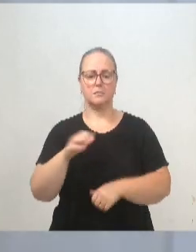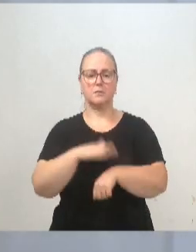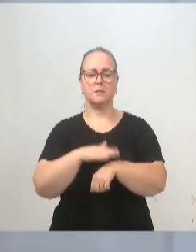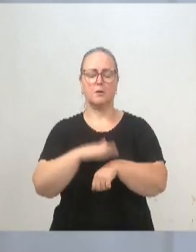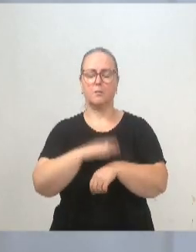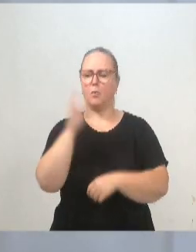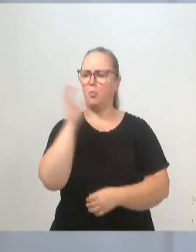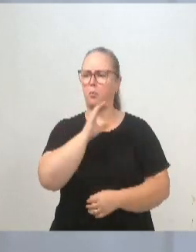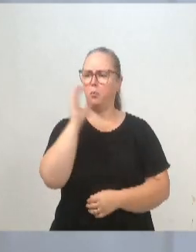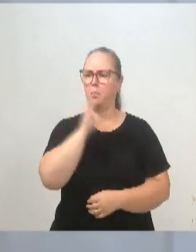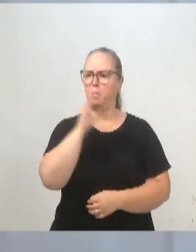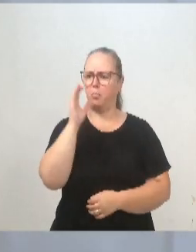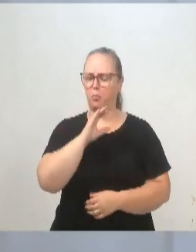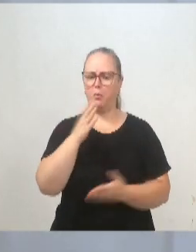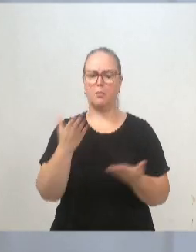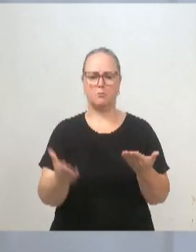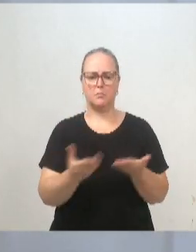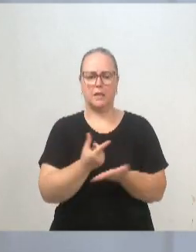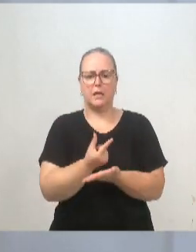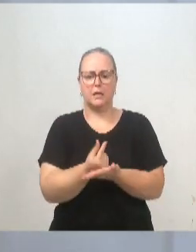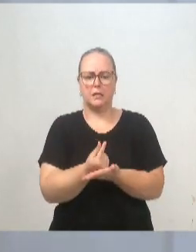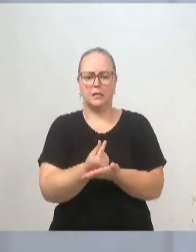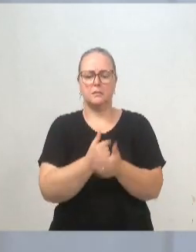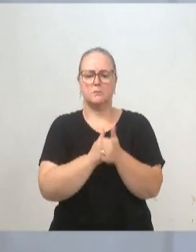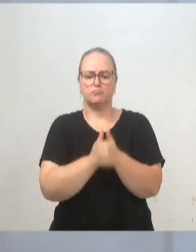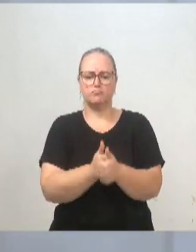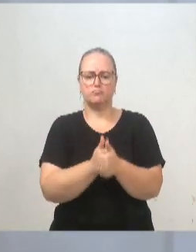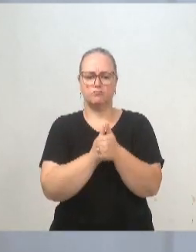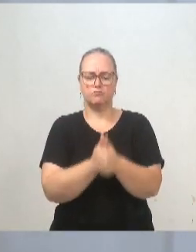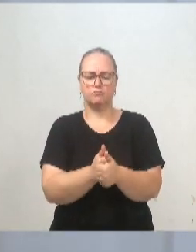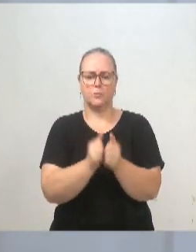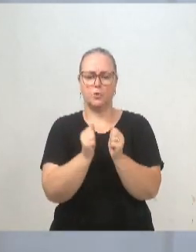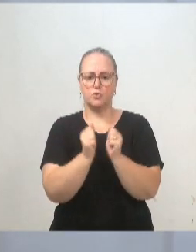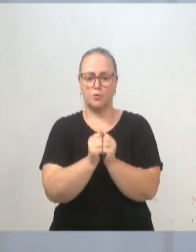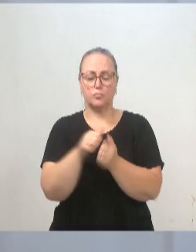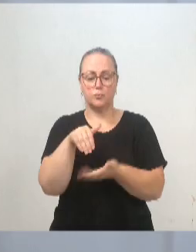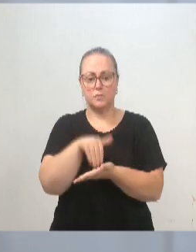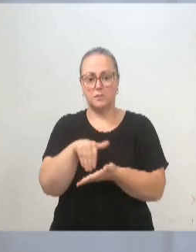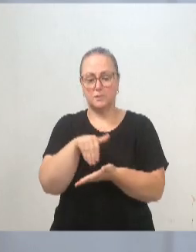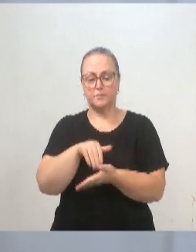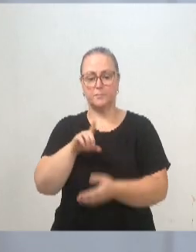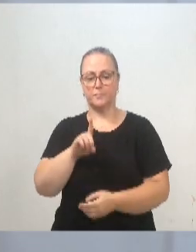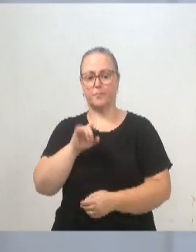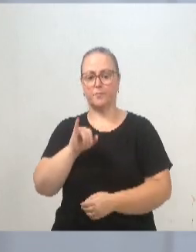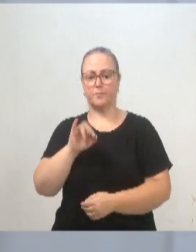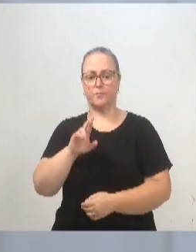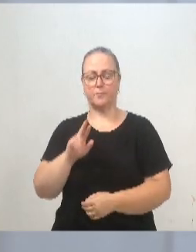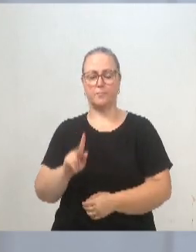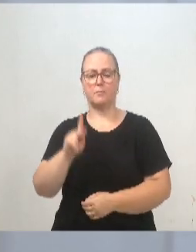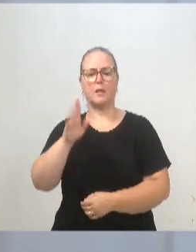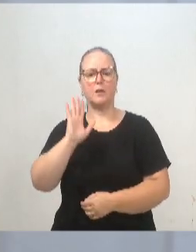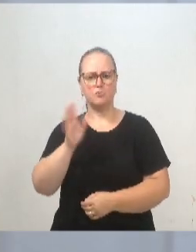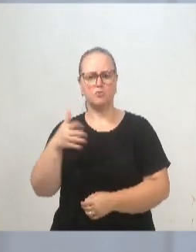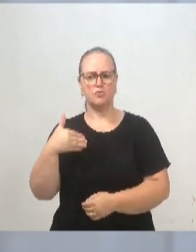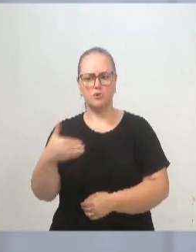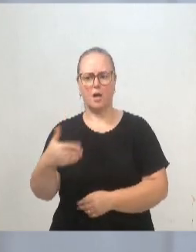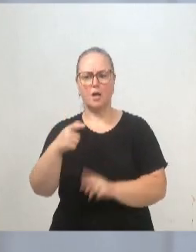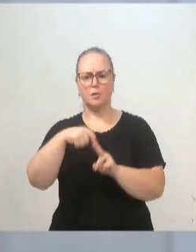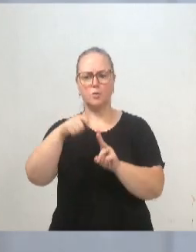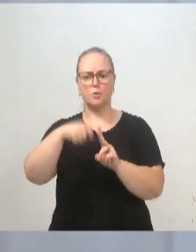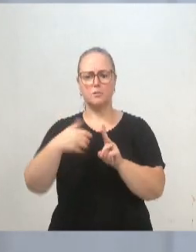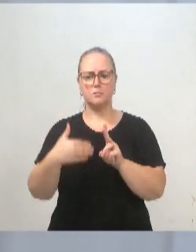vereadora Cris tem me acompanhado nisso, sabe disso, o secretário de Obras Dirk tem me acompanhado nisso, foi em fevereiro, e já agora, questão de 2 meses,